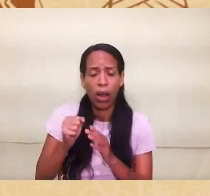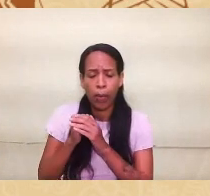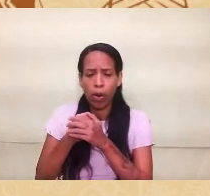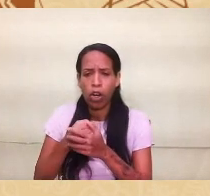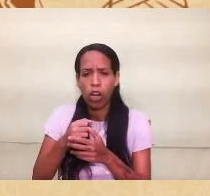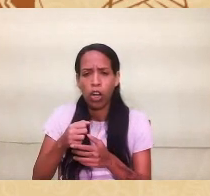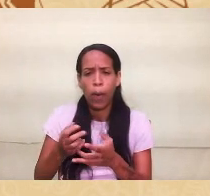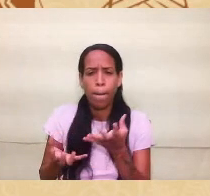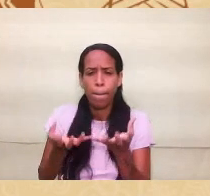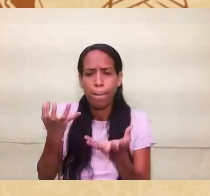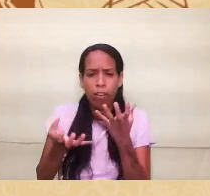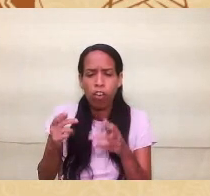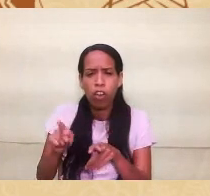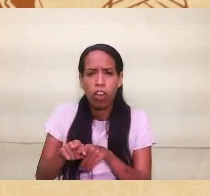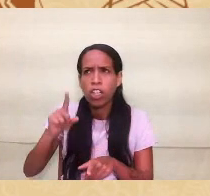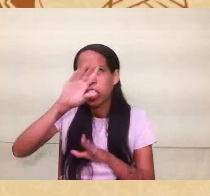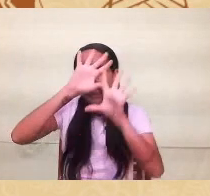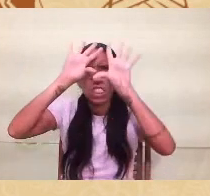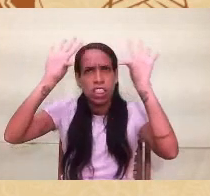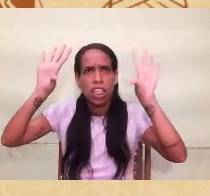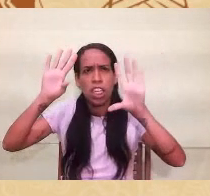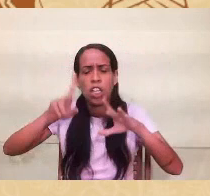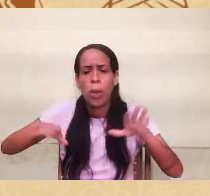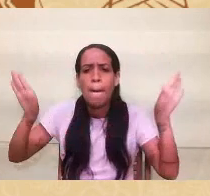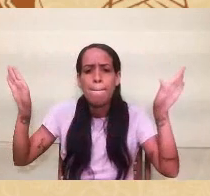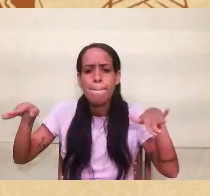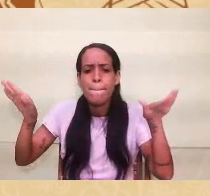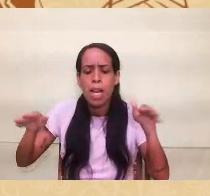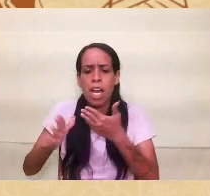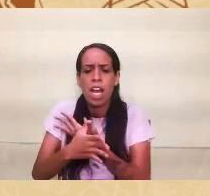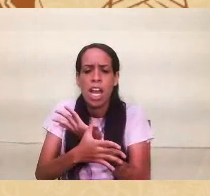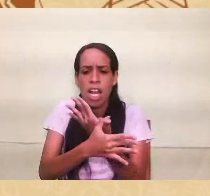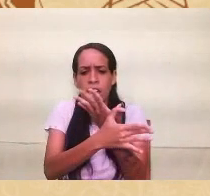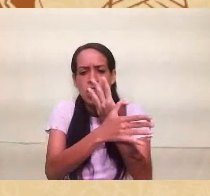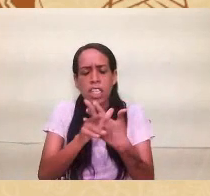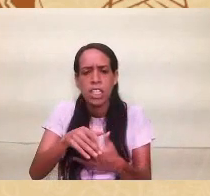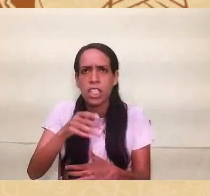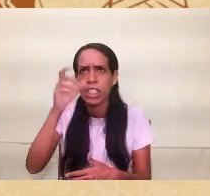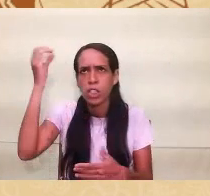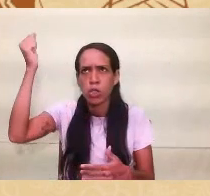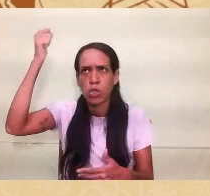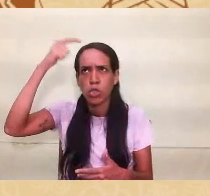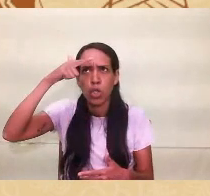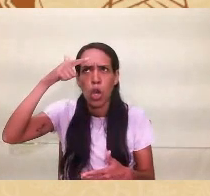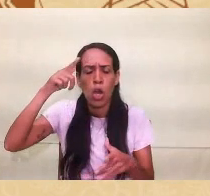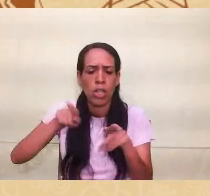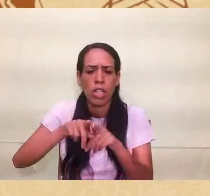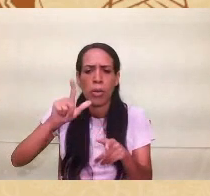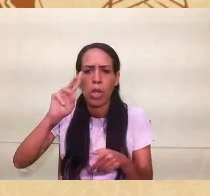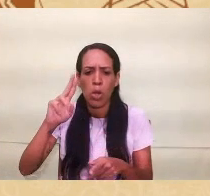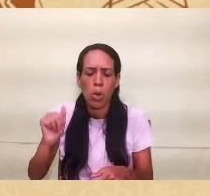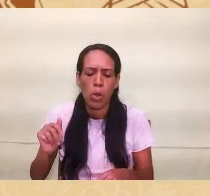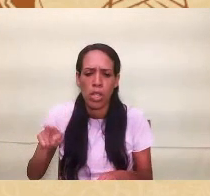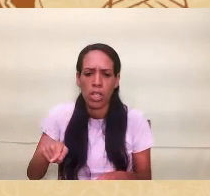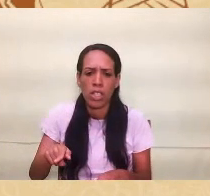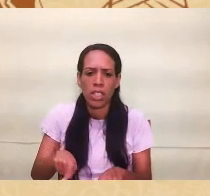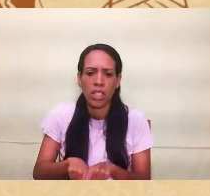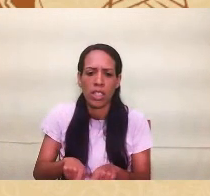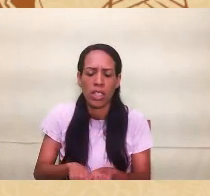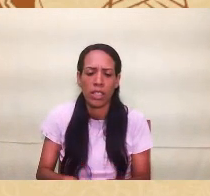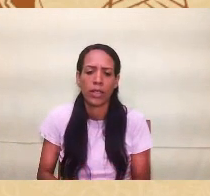matas, sons dos céus, dos pássaros, do espírito solar, da lua, Iapu, Sui, Ara, Sui,